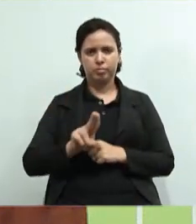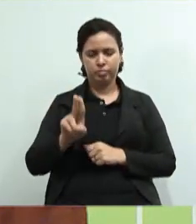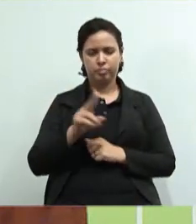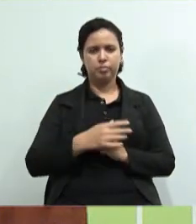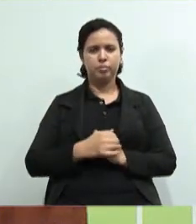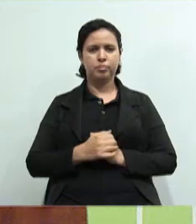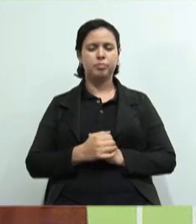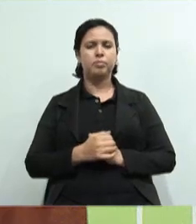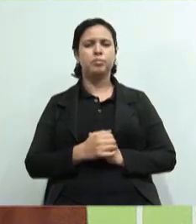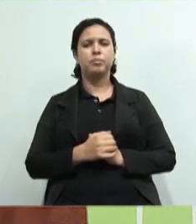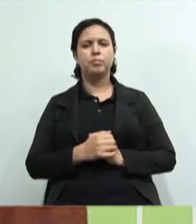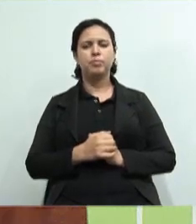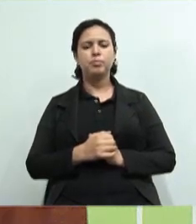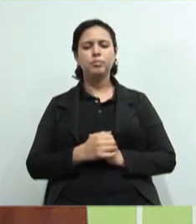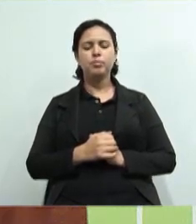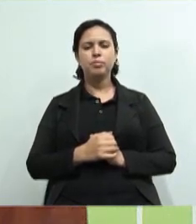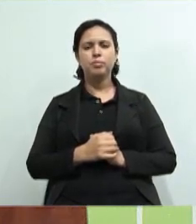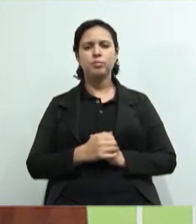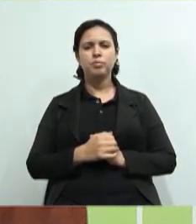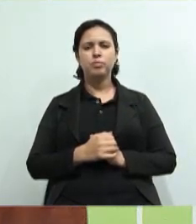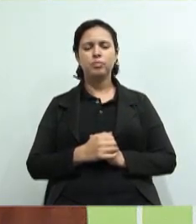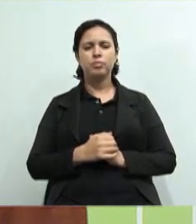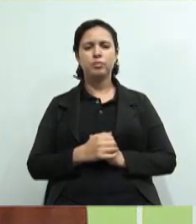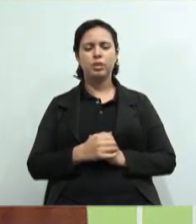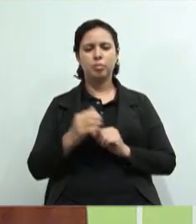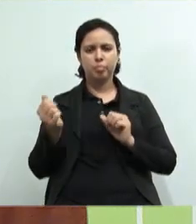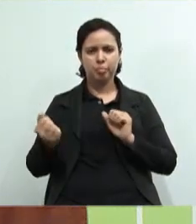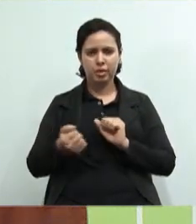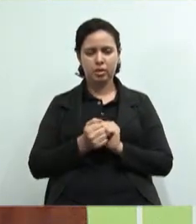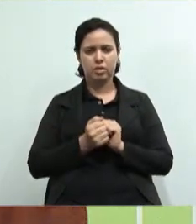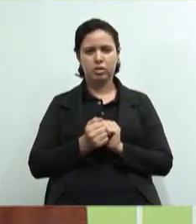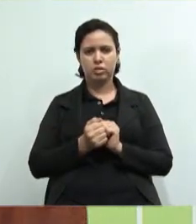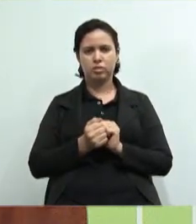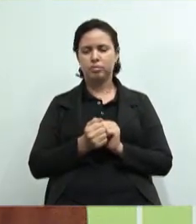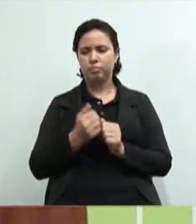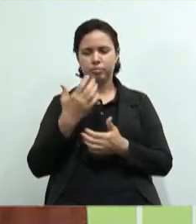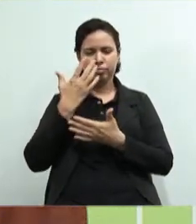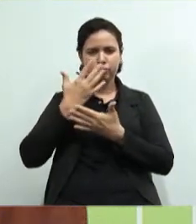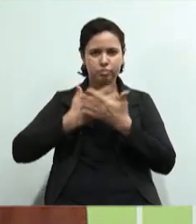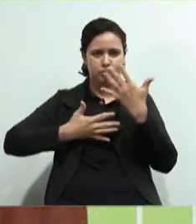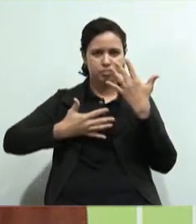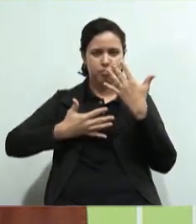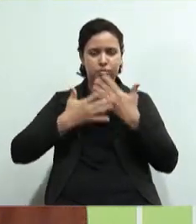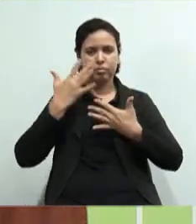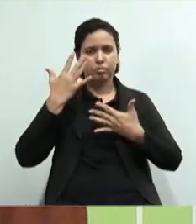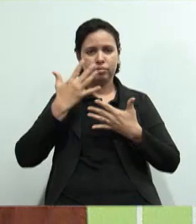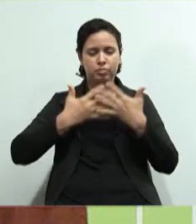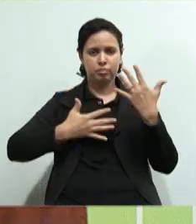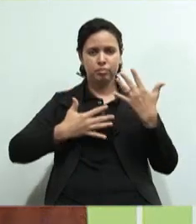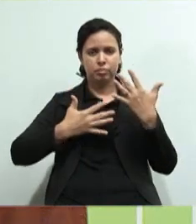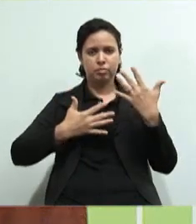útil, né? Não preciso daquilo aqui perto, me atrapalha, o ambiente fica